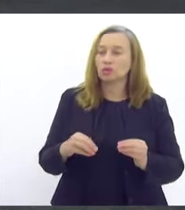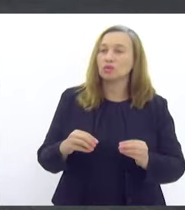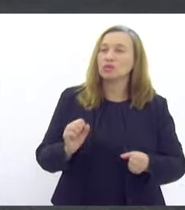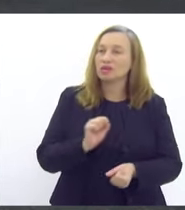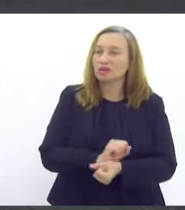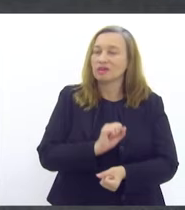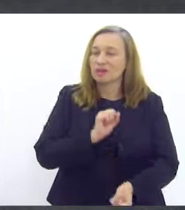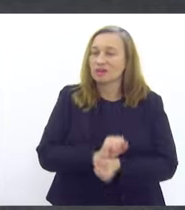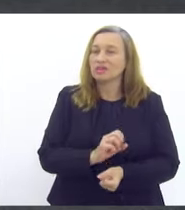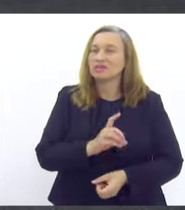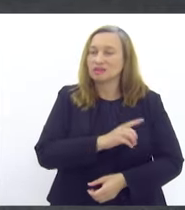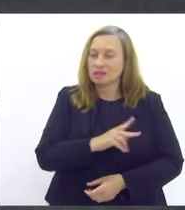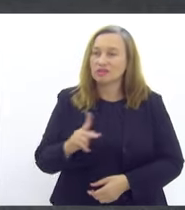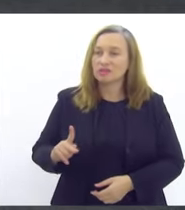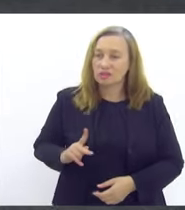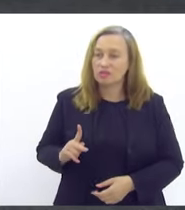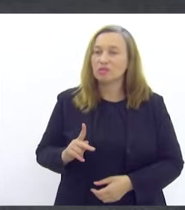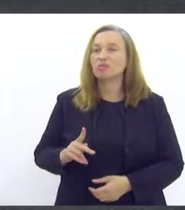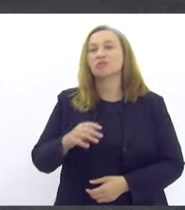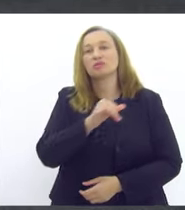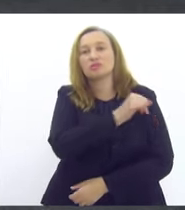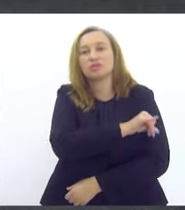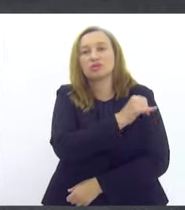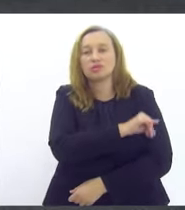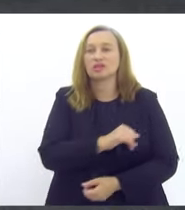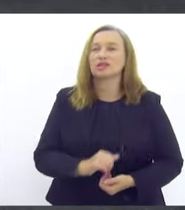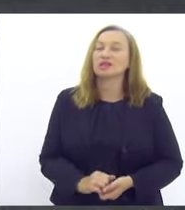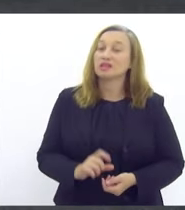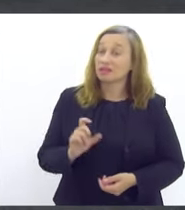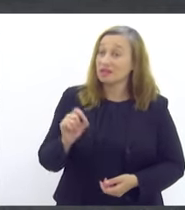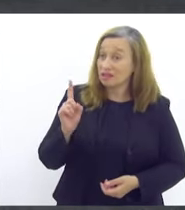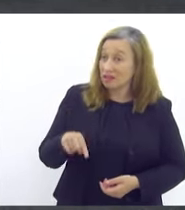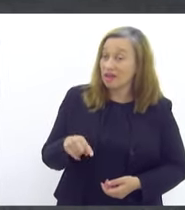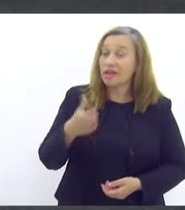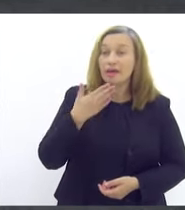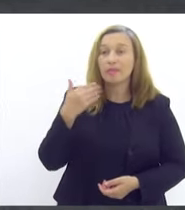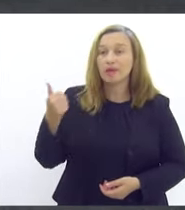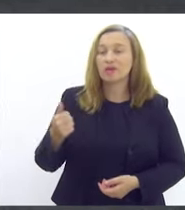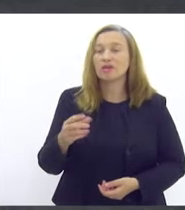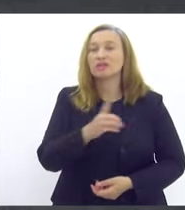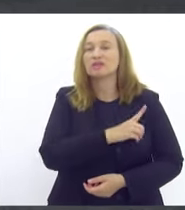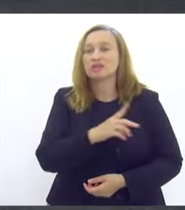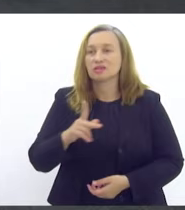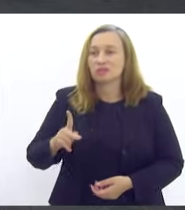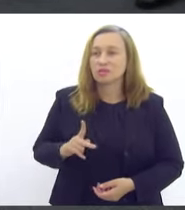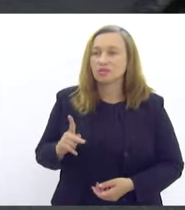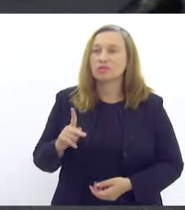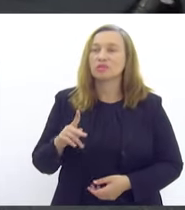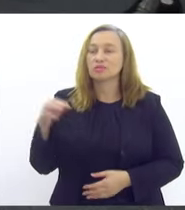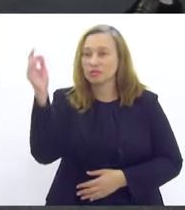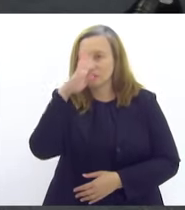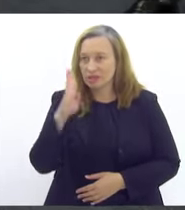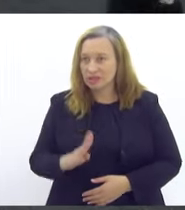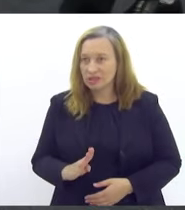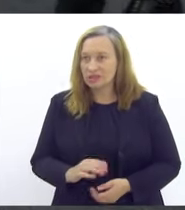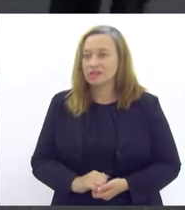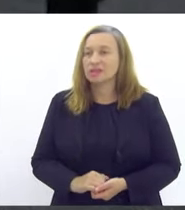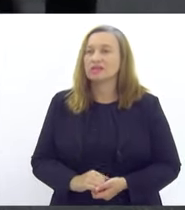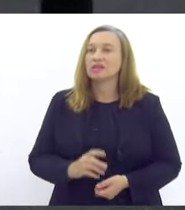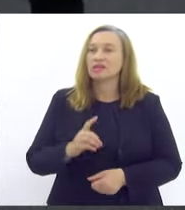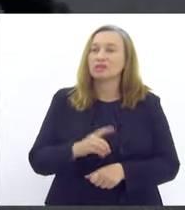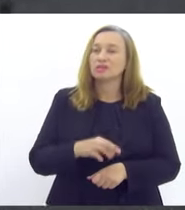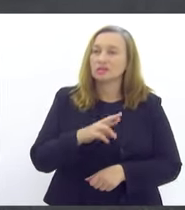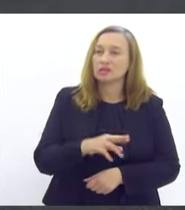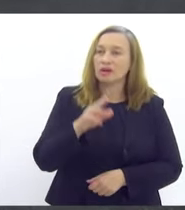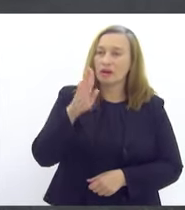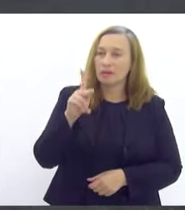espera da Defensoria Pública do Rio de Janeiro, que é a melhor Defensoria Pública do Brasil, a doutora